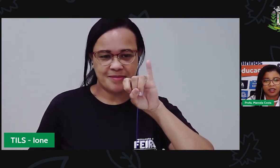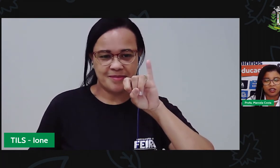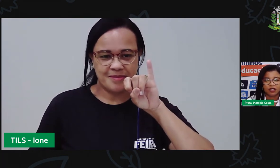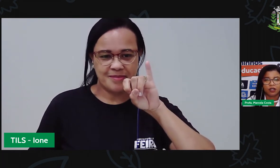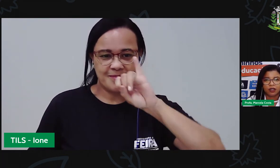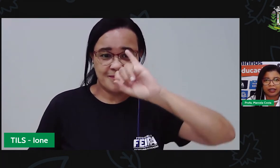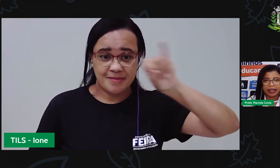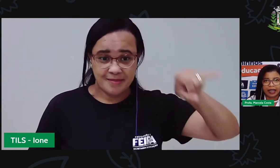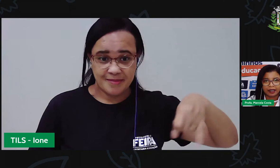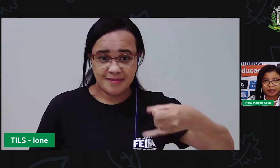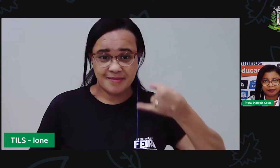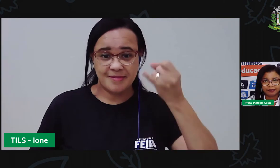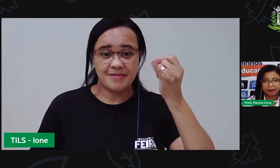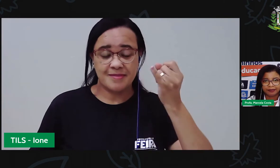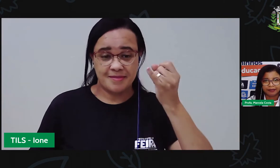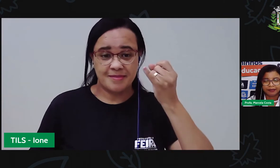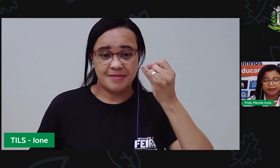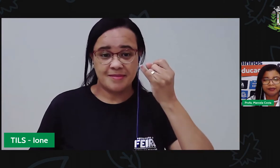J.